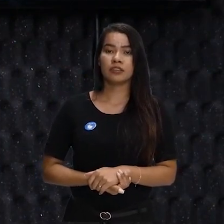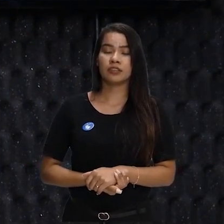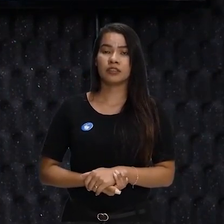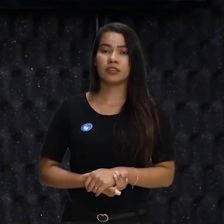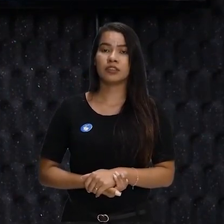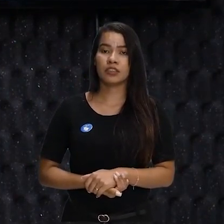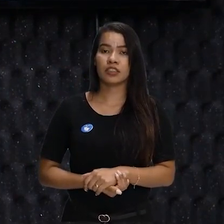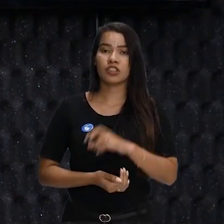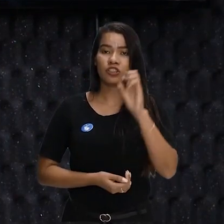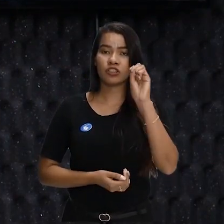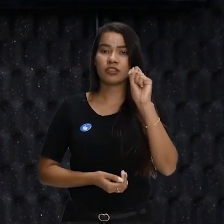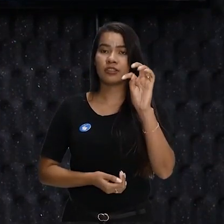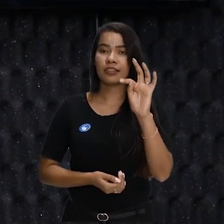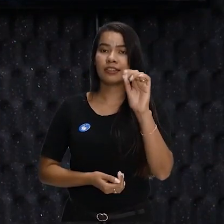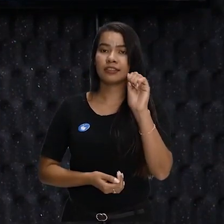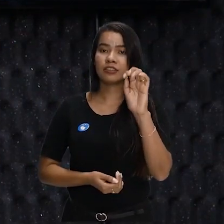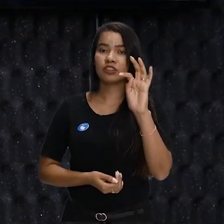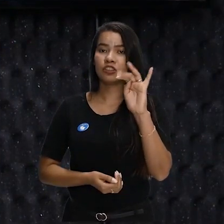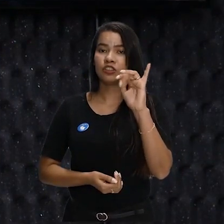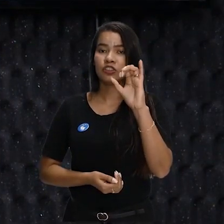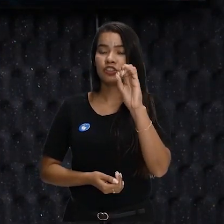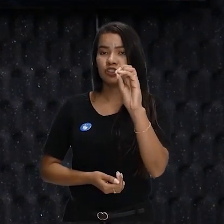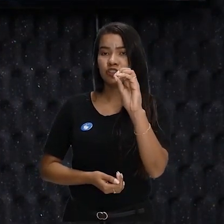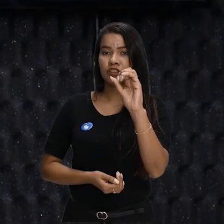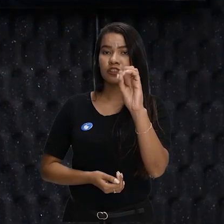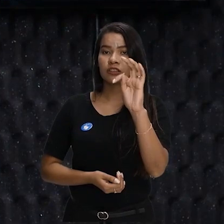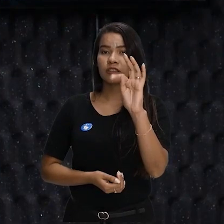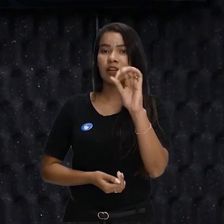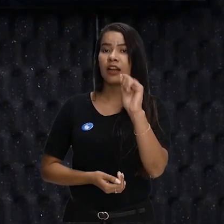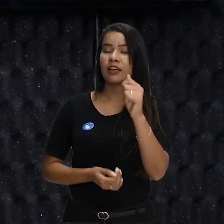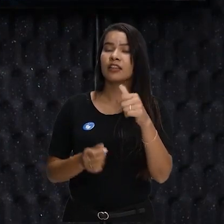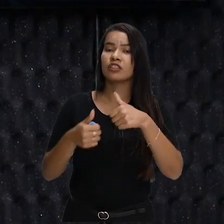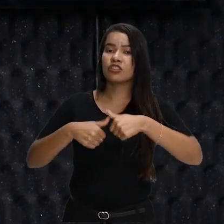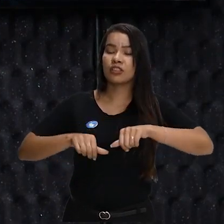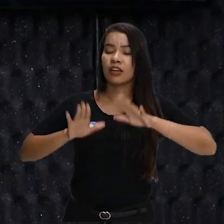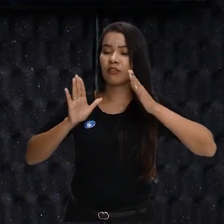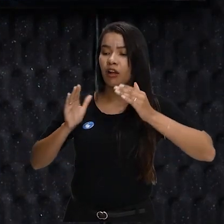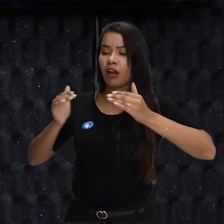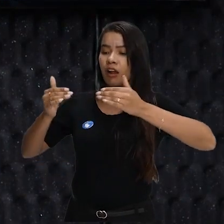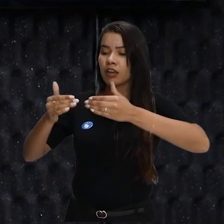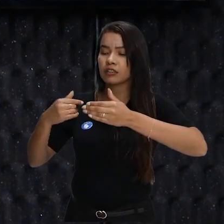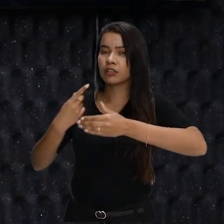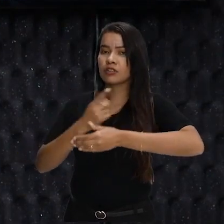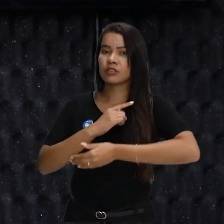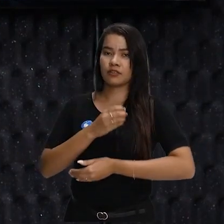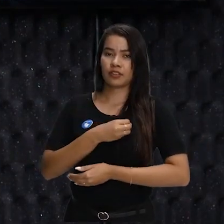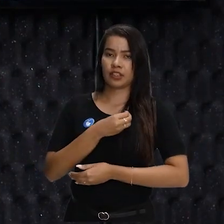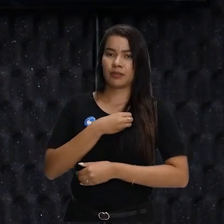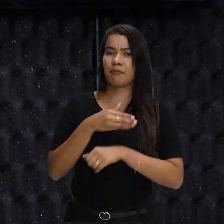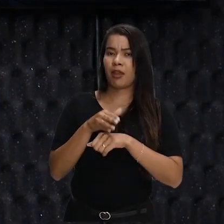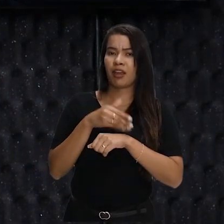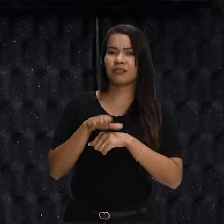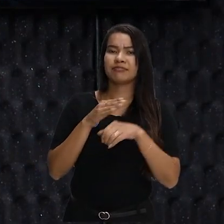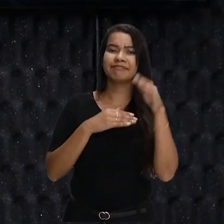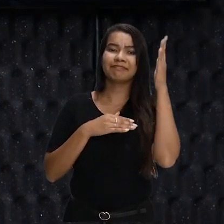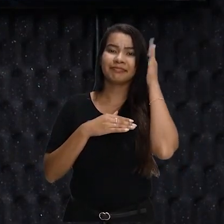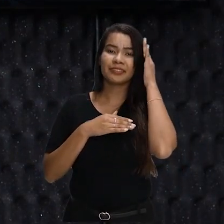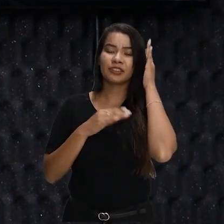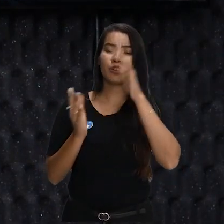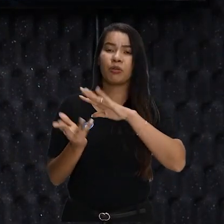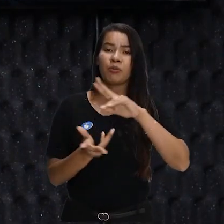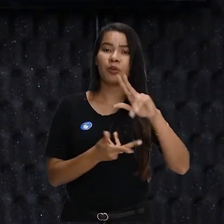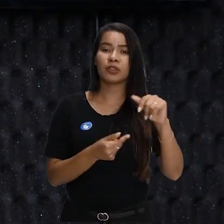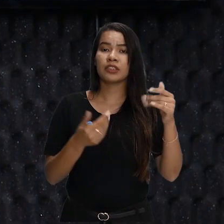que está muito voltada para a nossa vida prática, né? Para a gente entender o mundo em que a gente vive. Então é importante que a